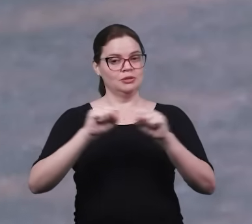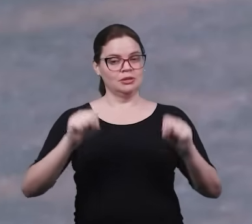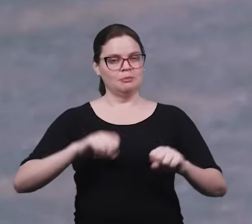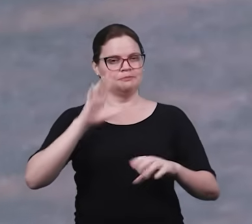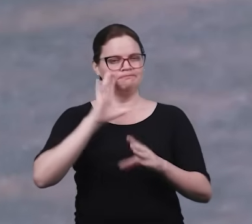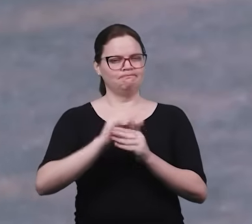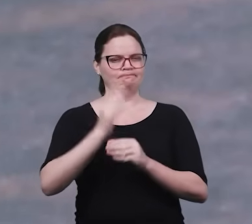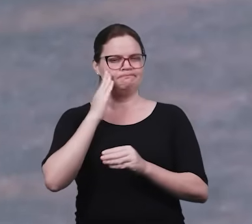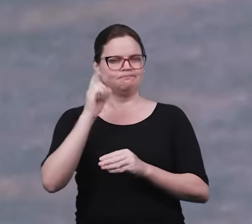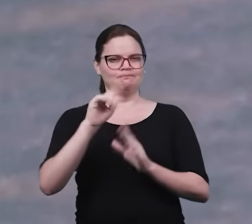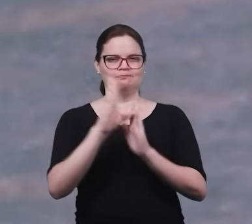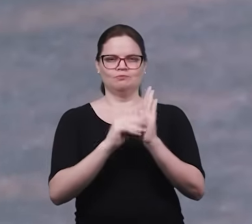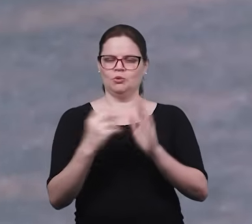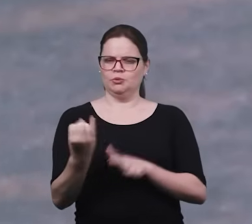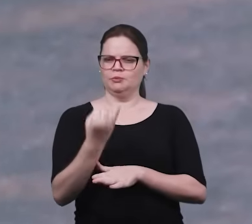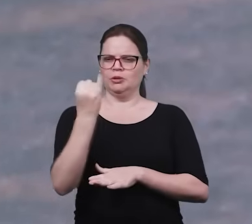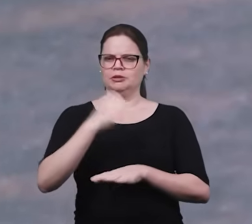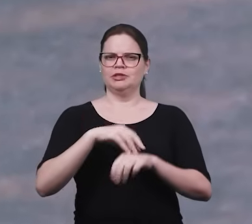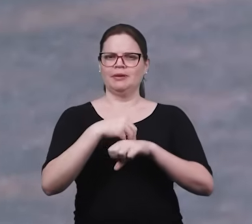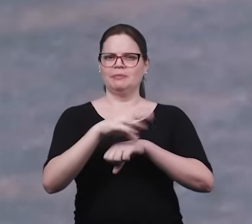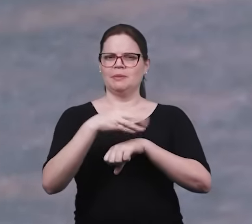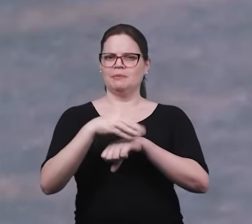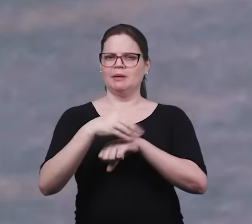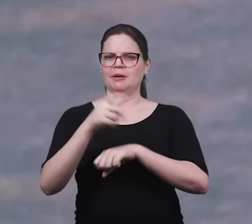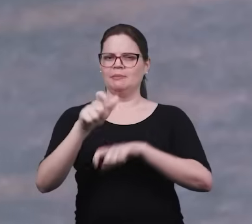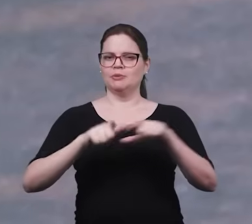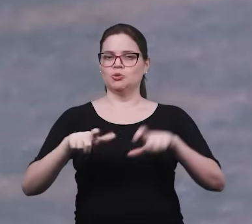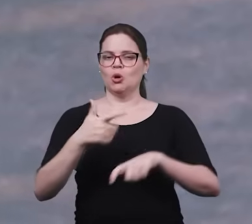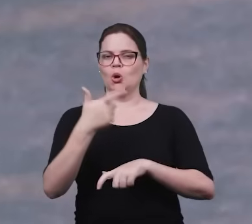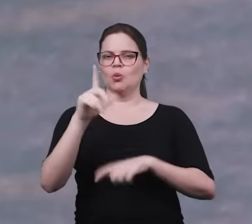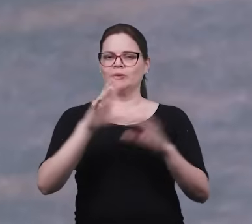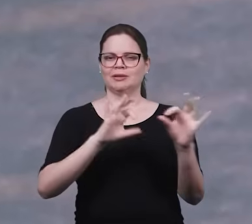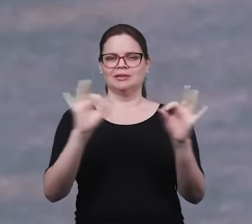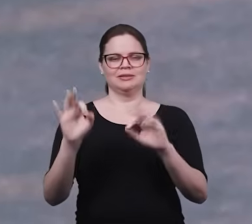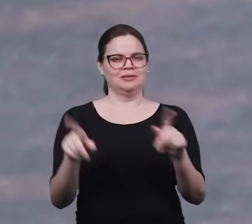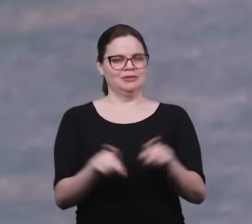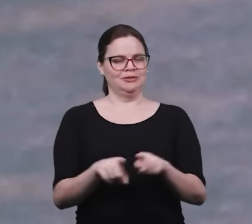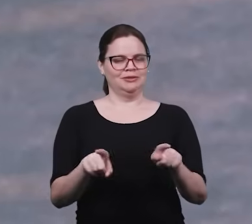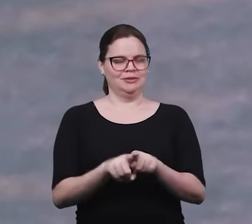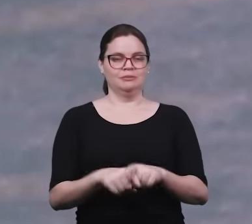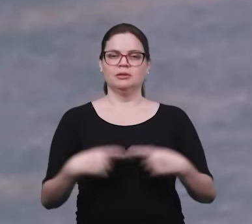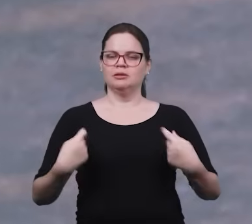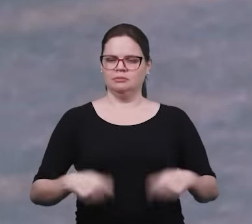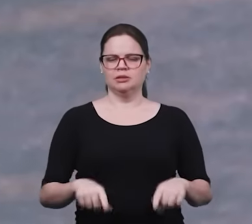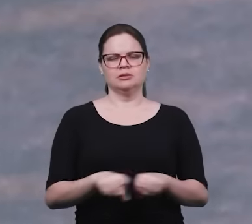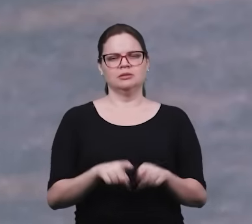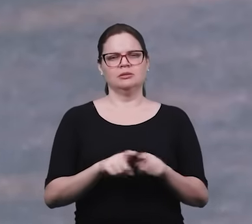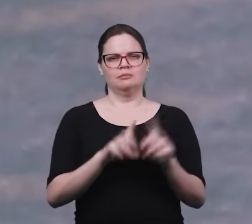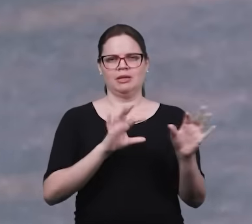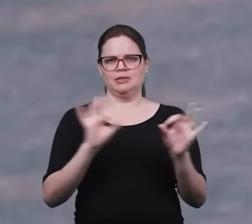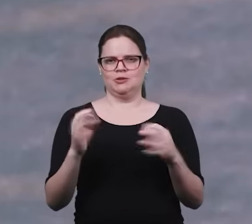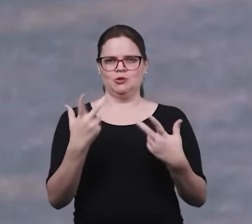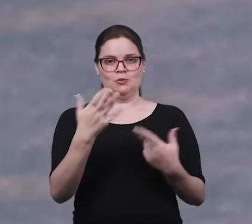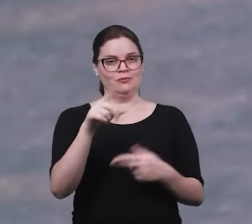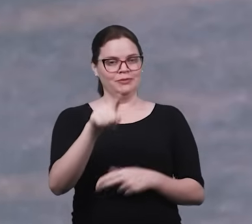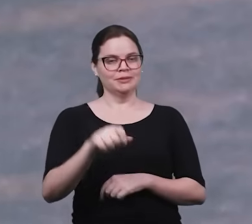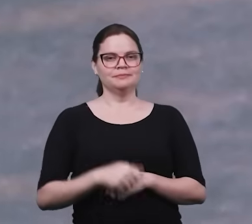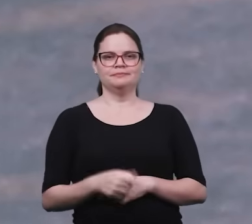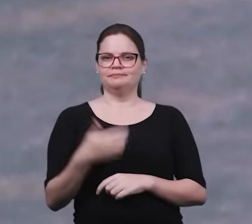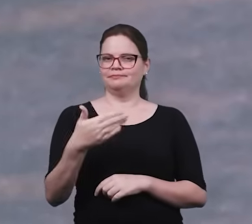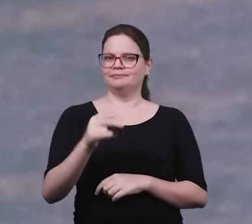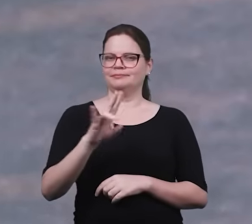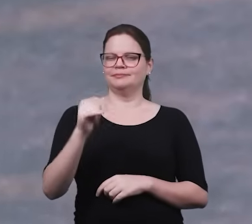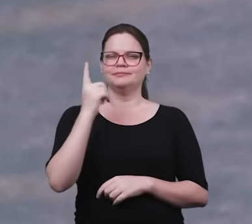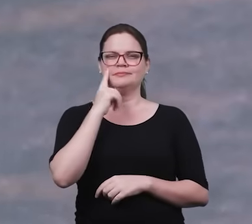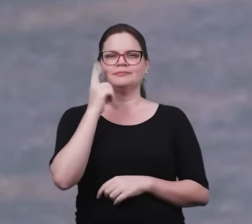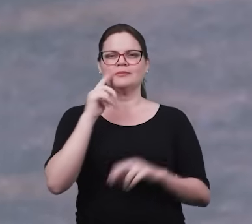esse conteúdo é um conteúdo relevante e vai oferecer para outras pessoas que precisam ouvir o que você vai ouvir hoje nesse programa. E daqui a pouquinho